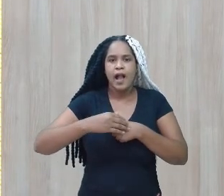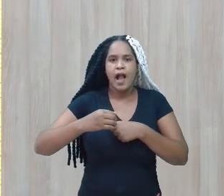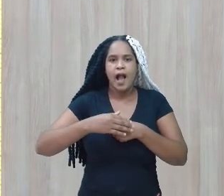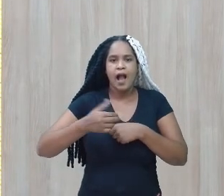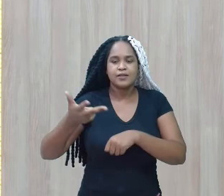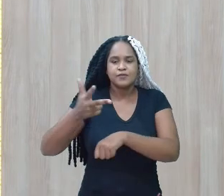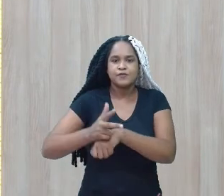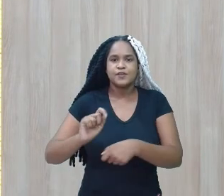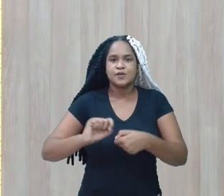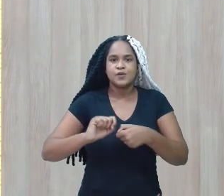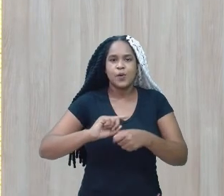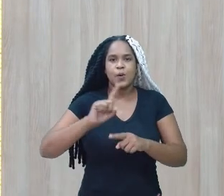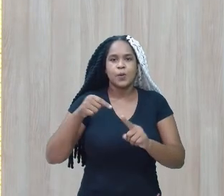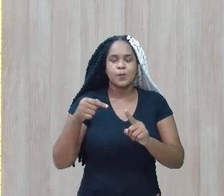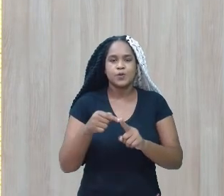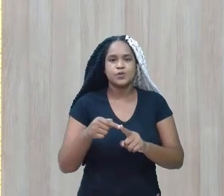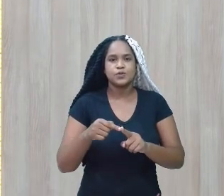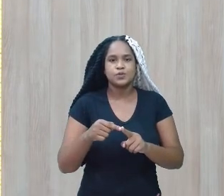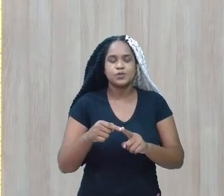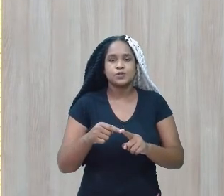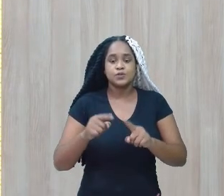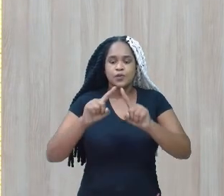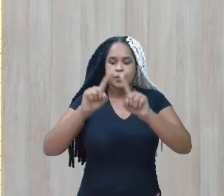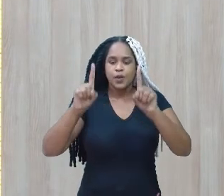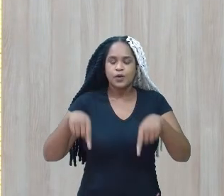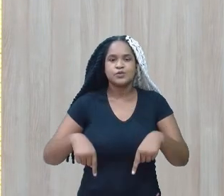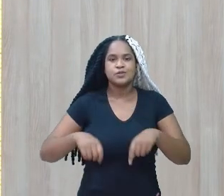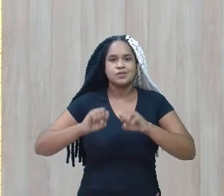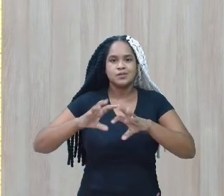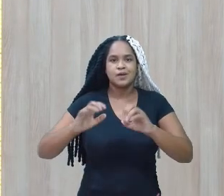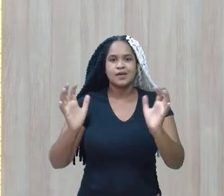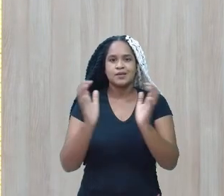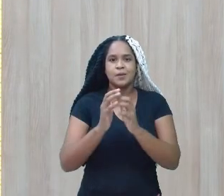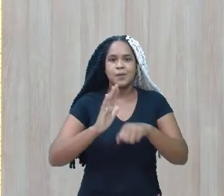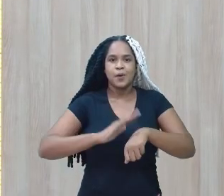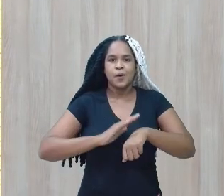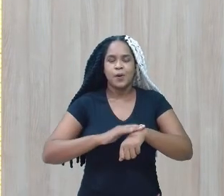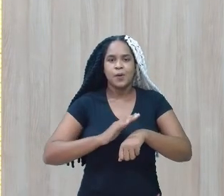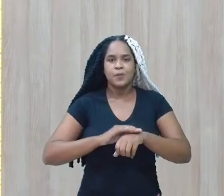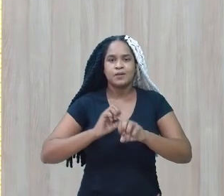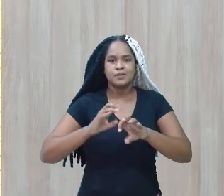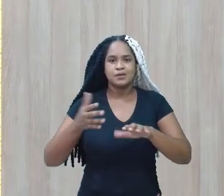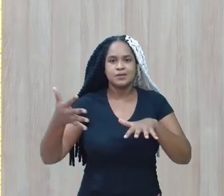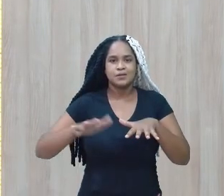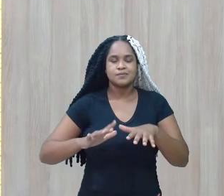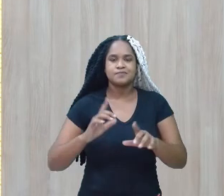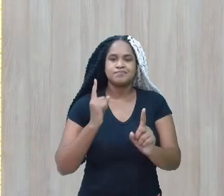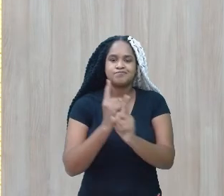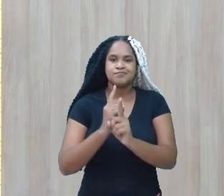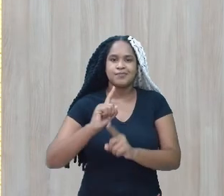para contemplar aqui o nosso Educa Recife, o nosso momento de educação inclusiva. Então, até o